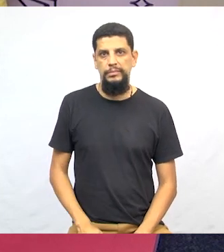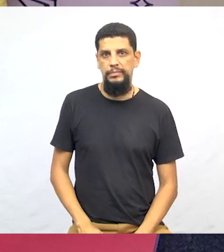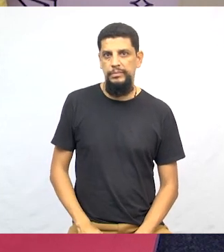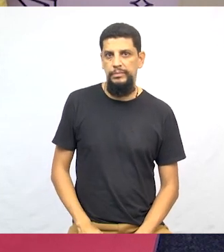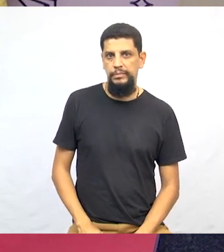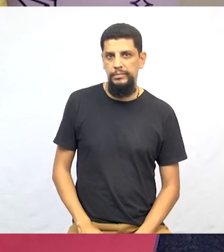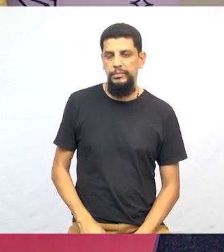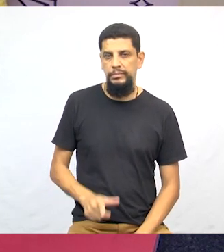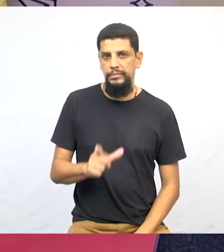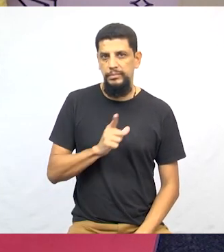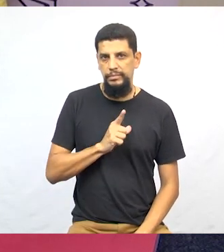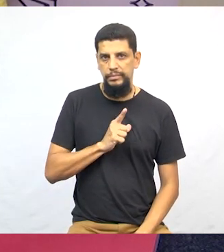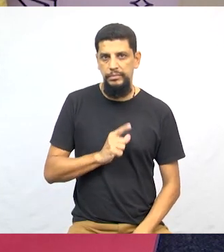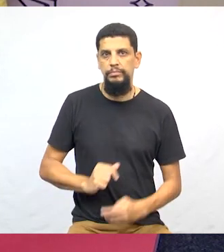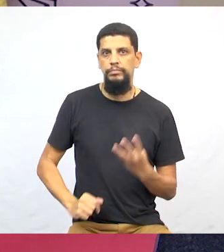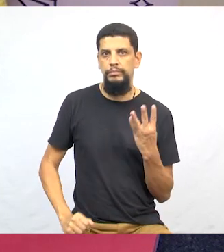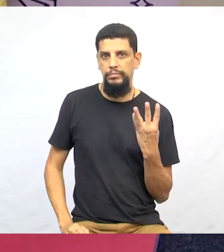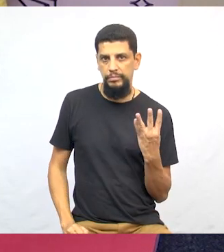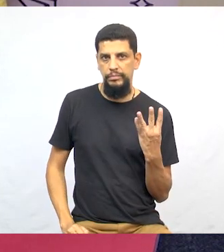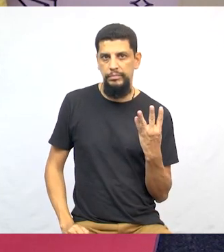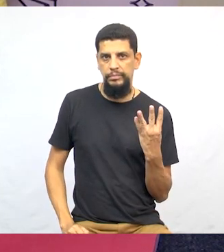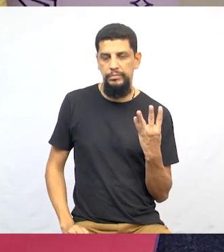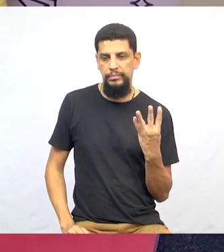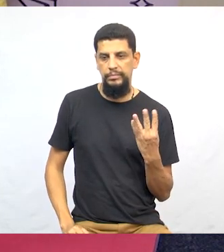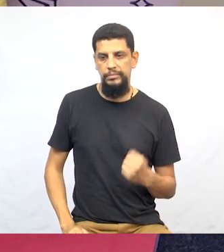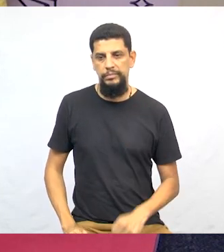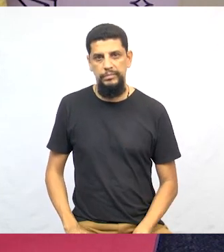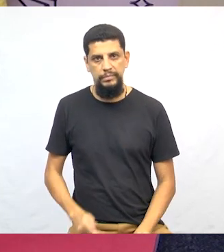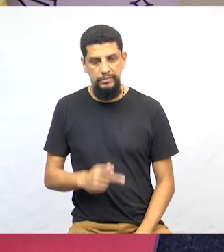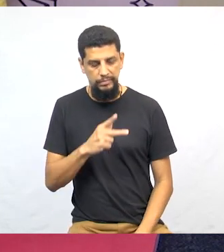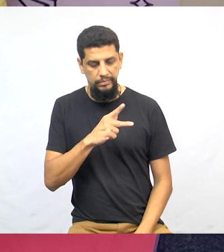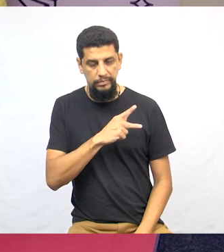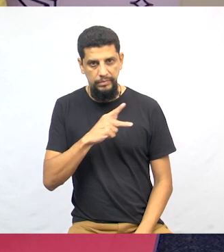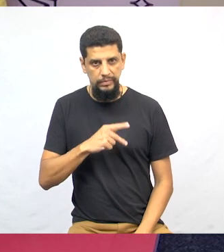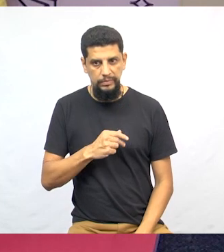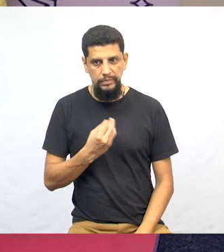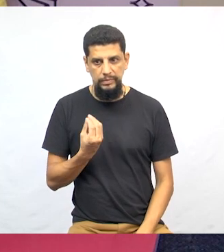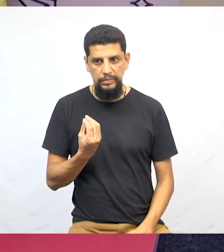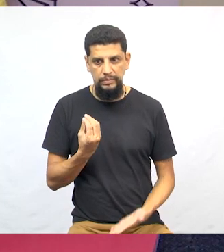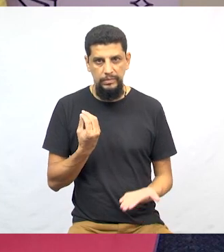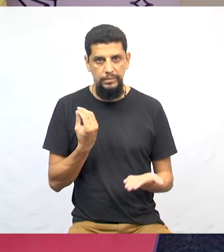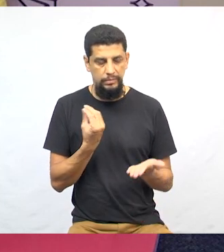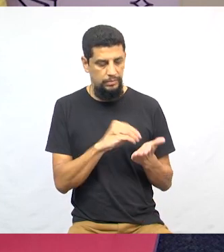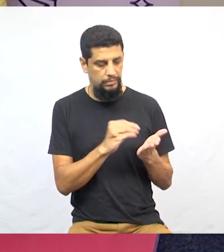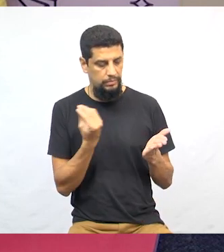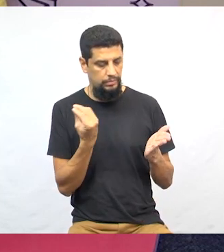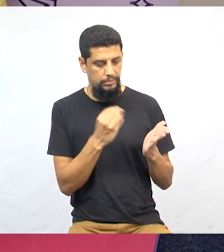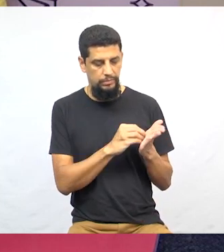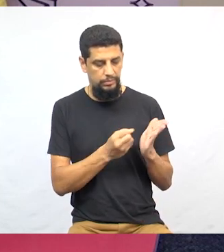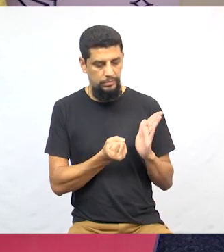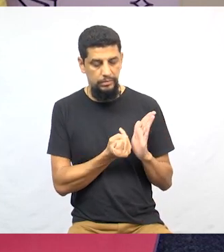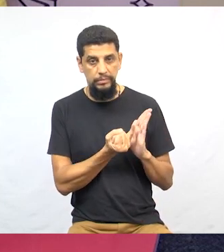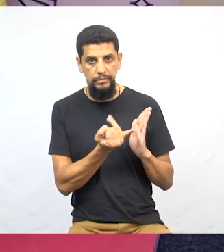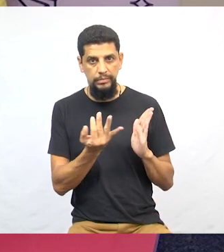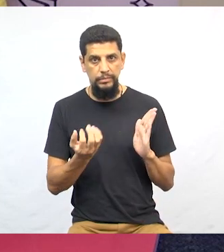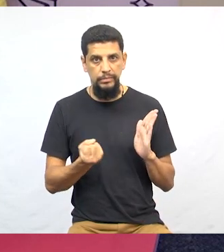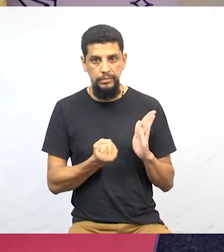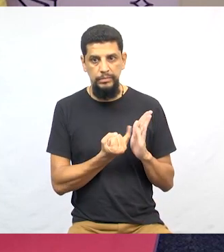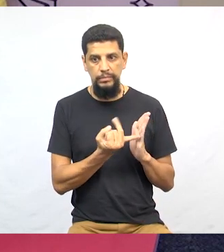Vou colocar as azuis atrás. Veja, a professora está colocando a mesma